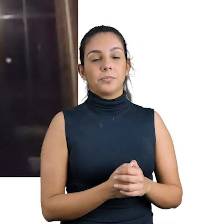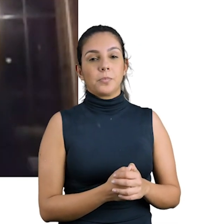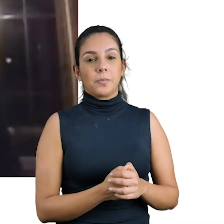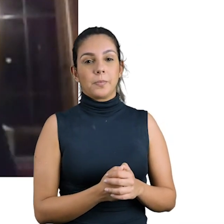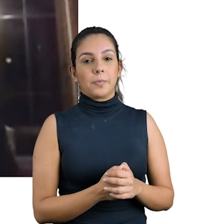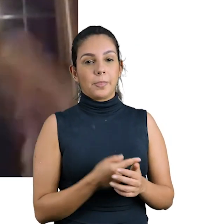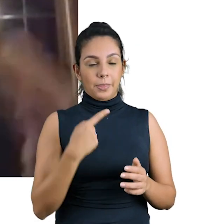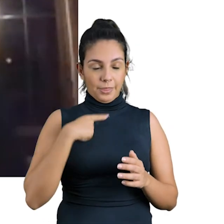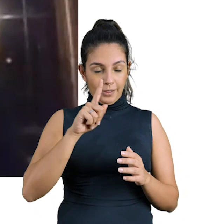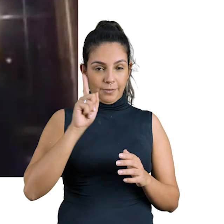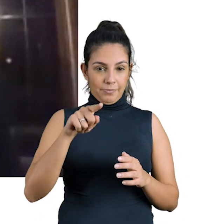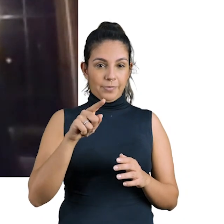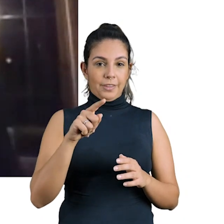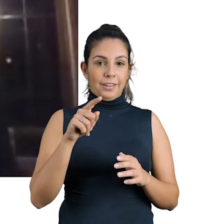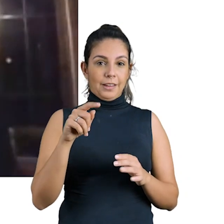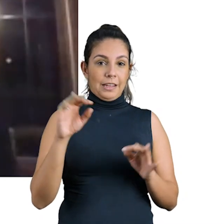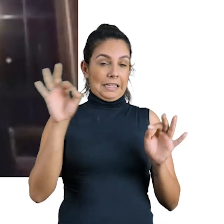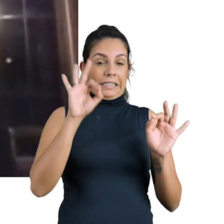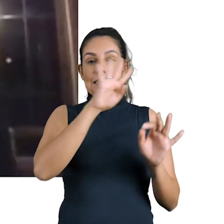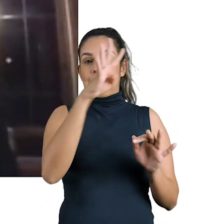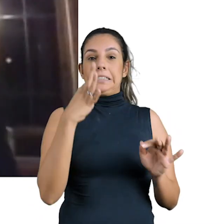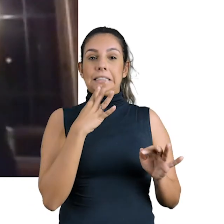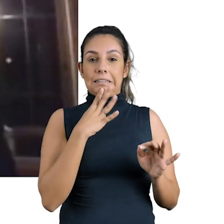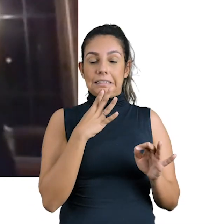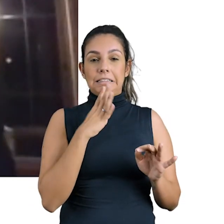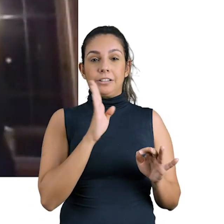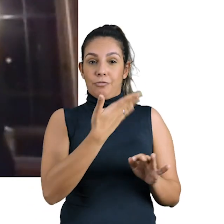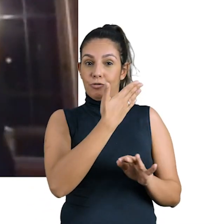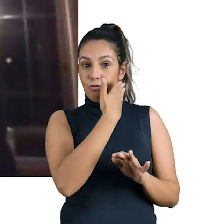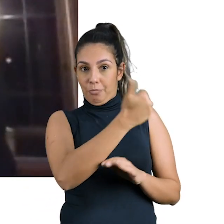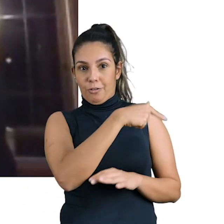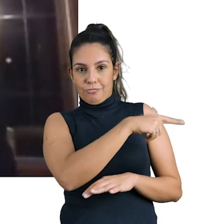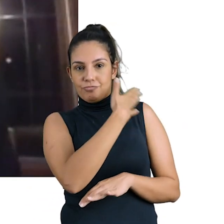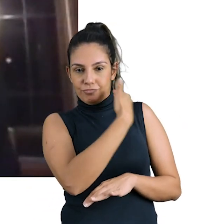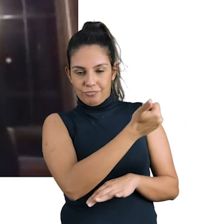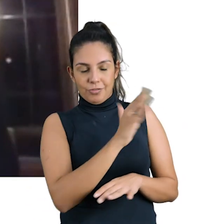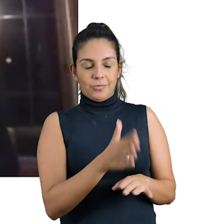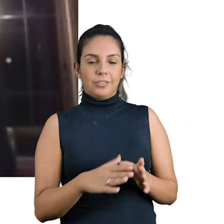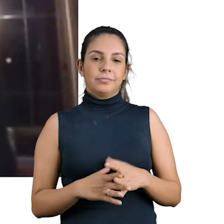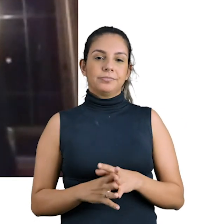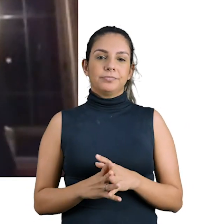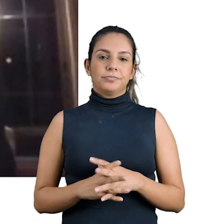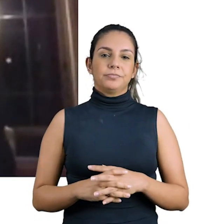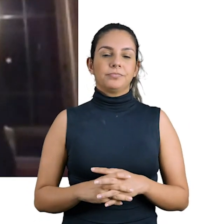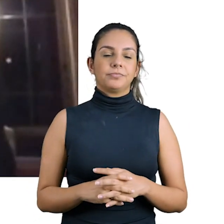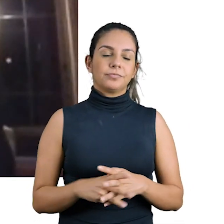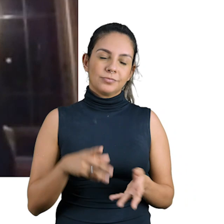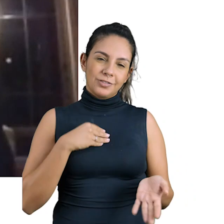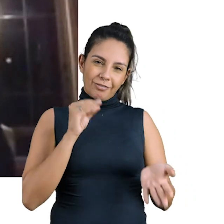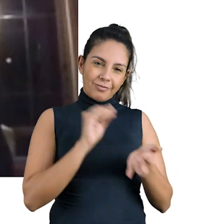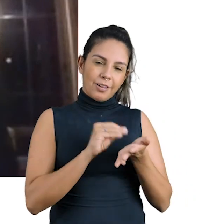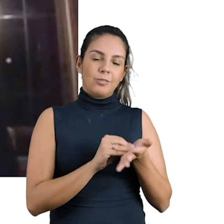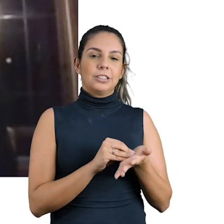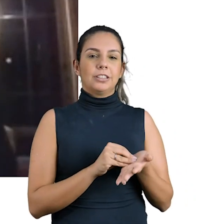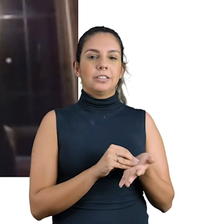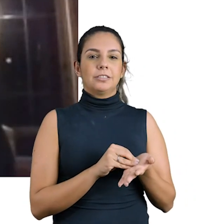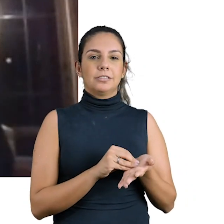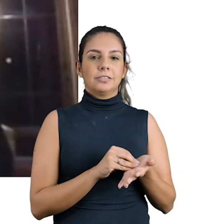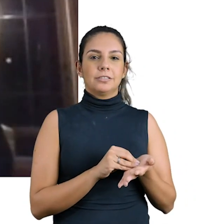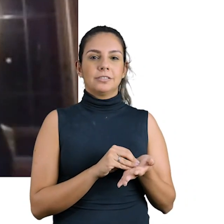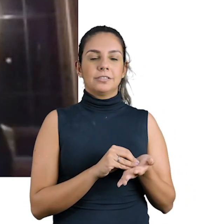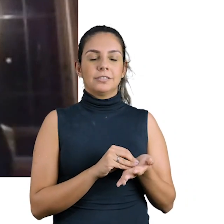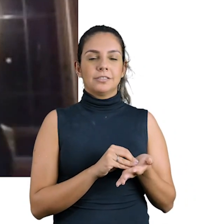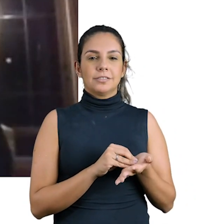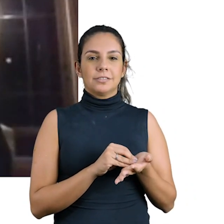ainda uma grande vedete, mas quando ninguém me conhecia, o Afonso já me chamou, né? Então, enfim, eu sinto falta